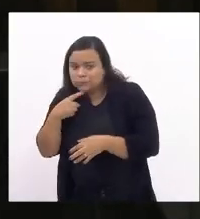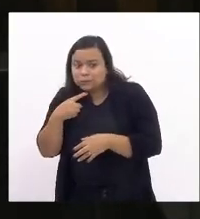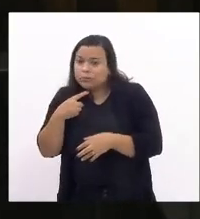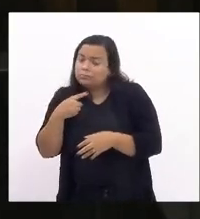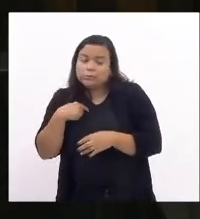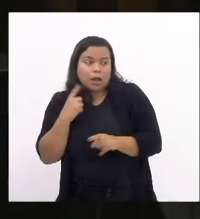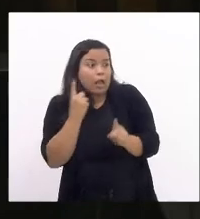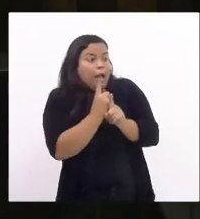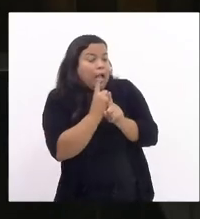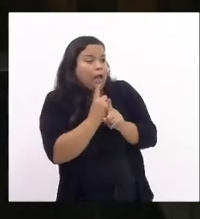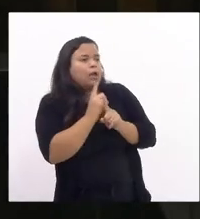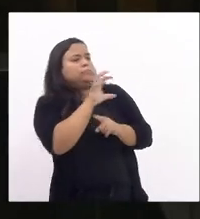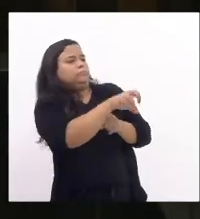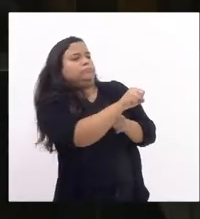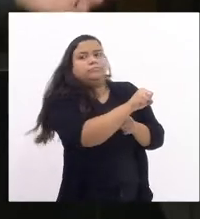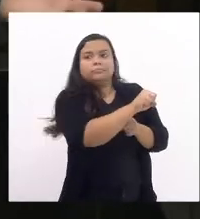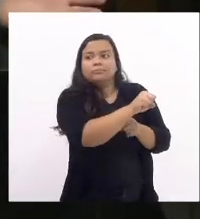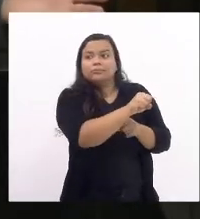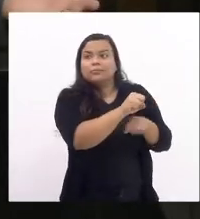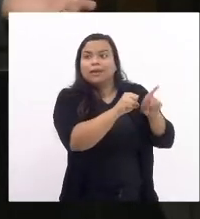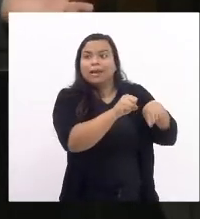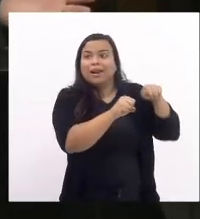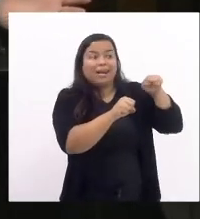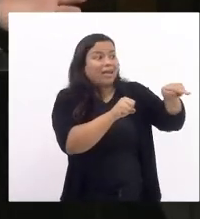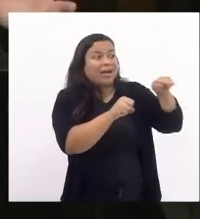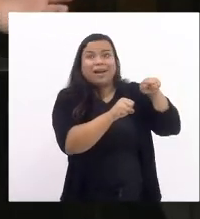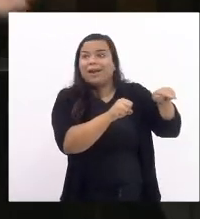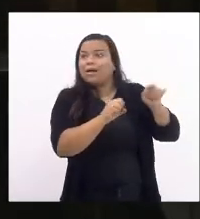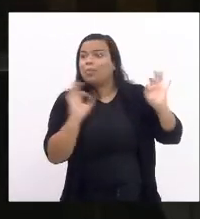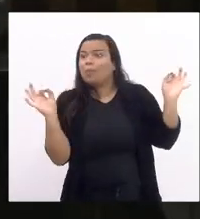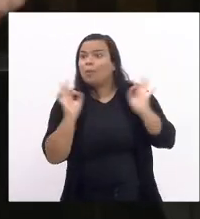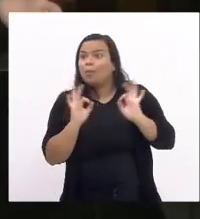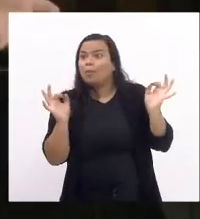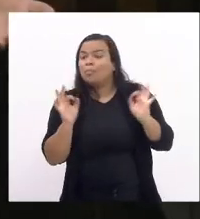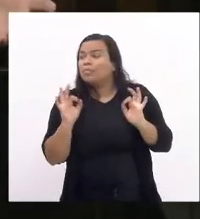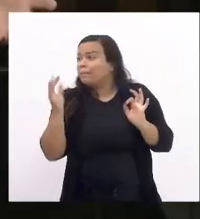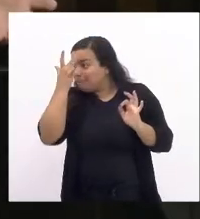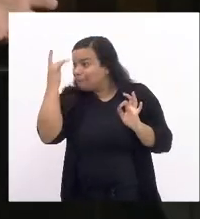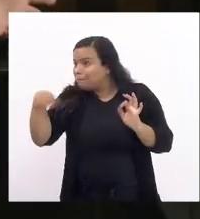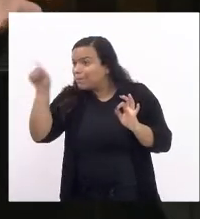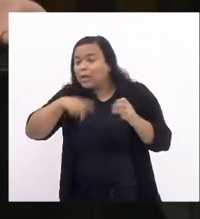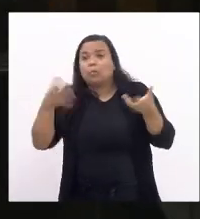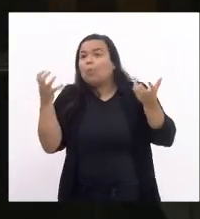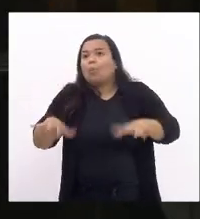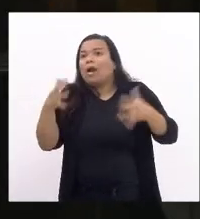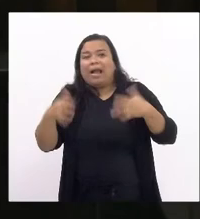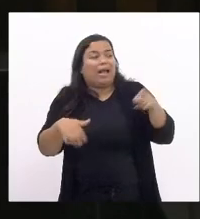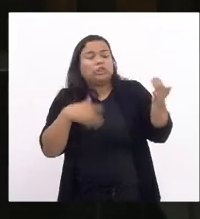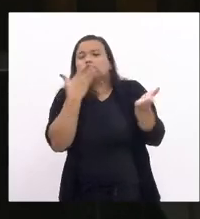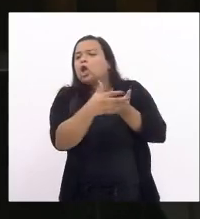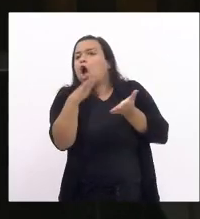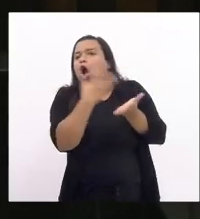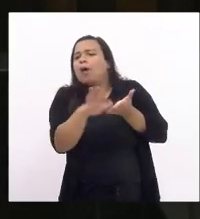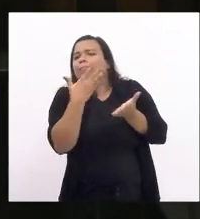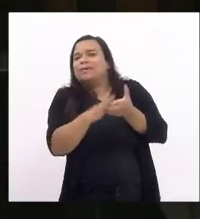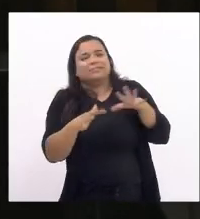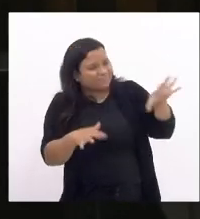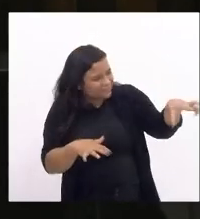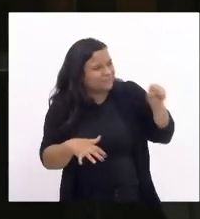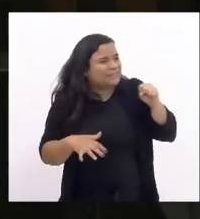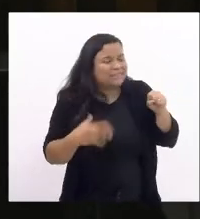E onde conseguem, geralmente, é onde ninguém quer se instalar. É o que sobra. E a vida das pessoas fica em